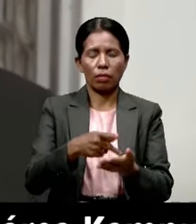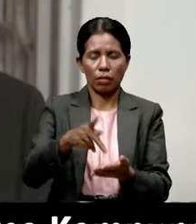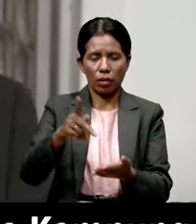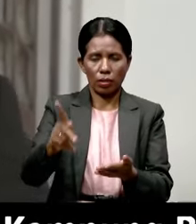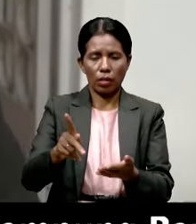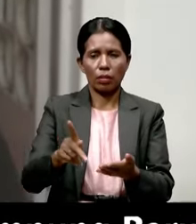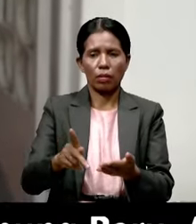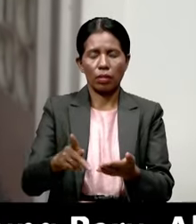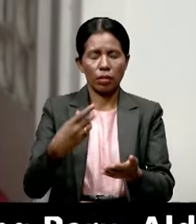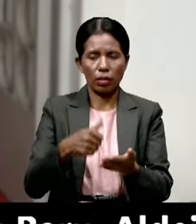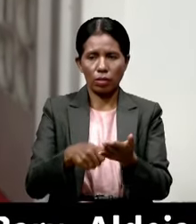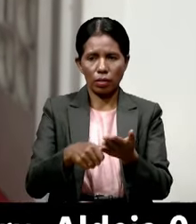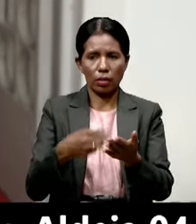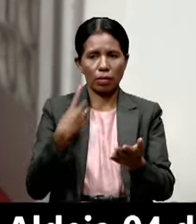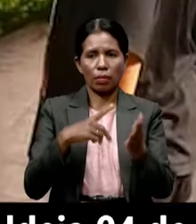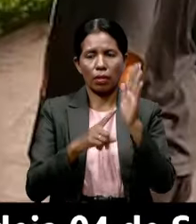ida.